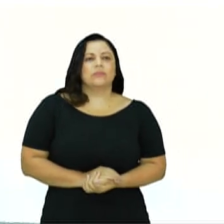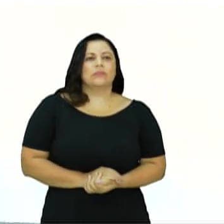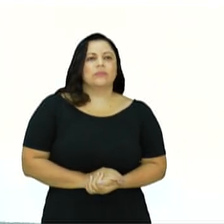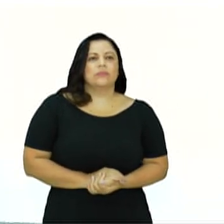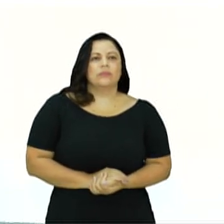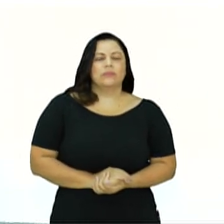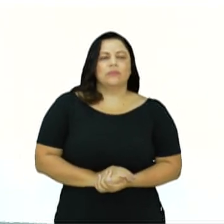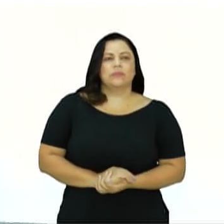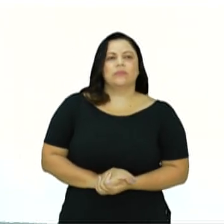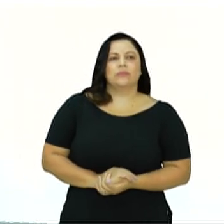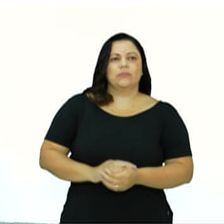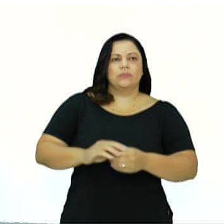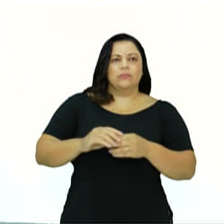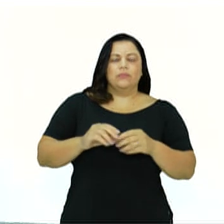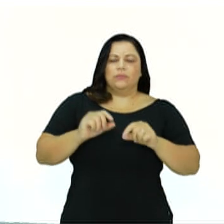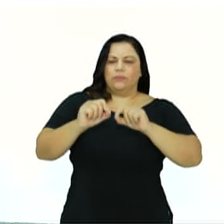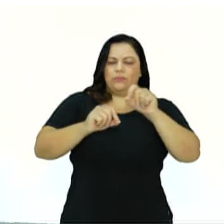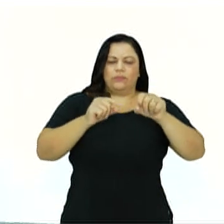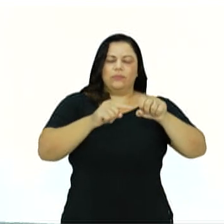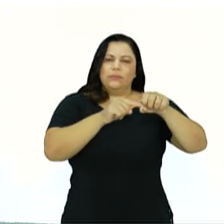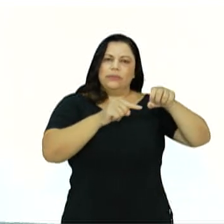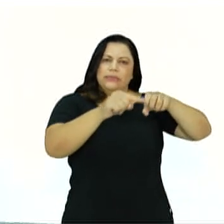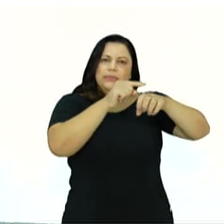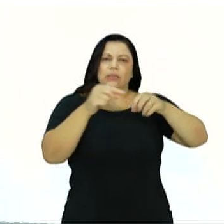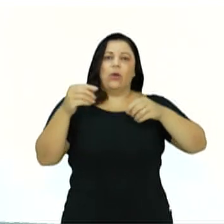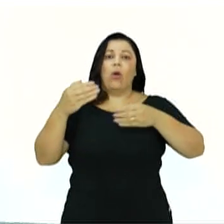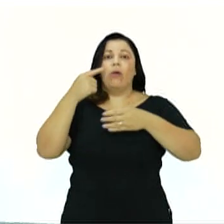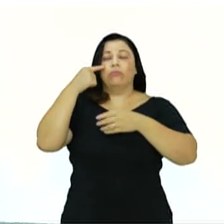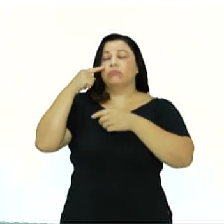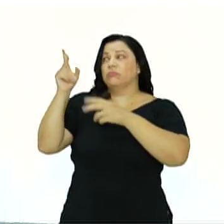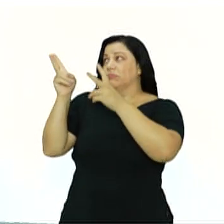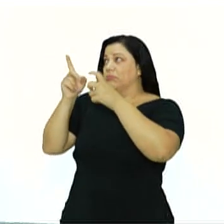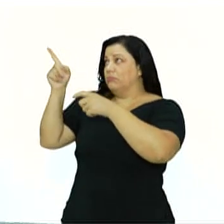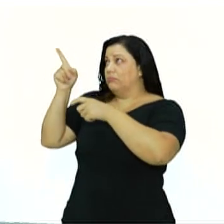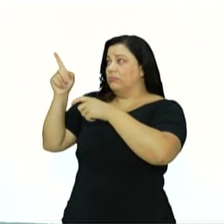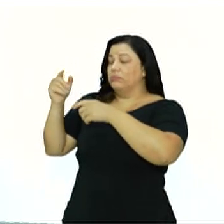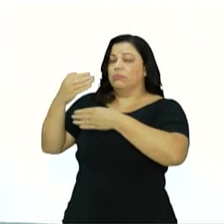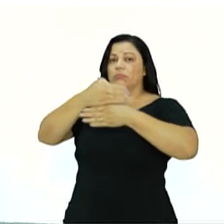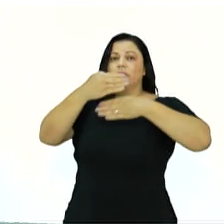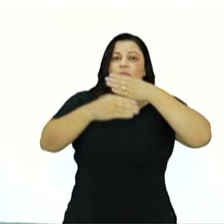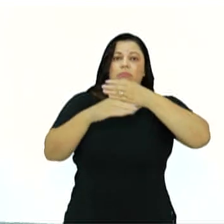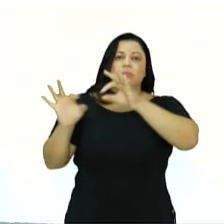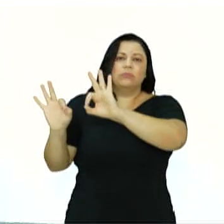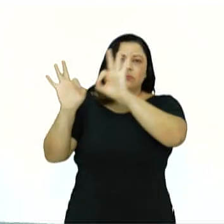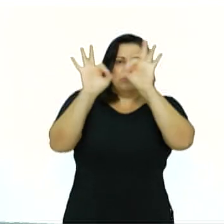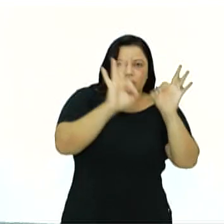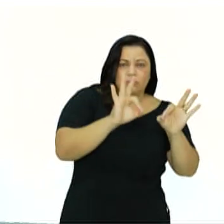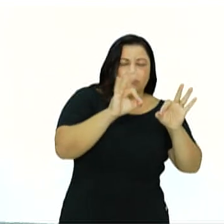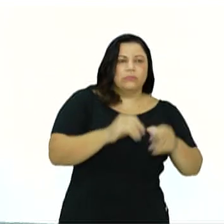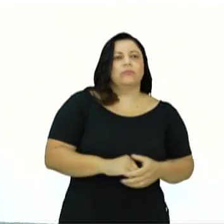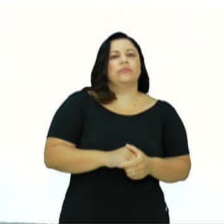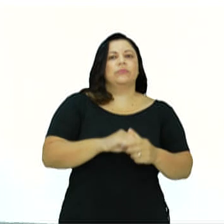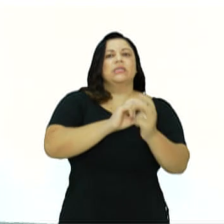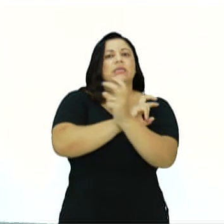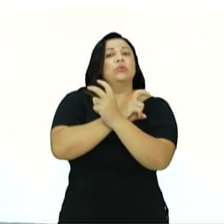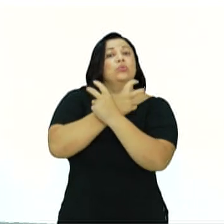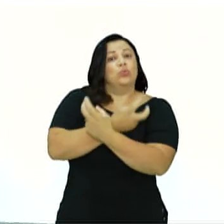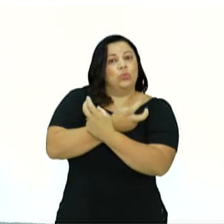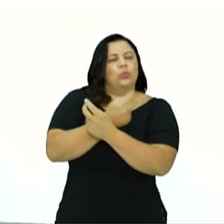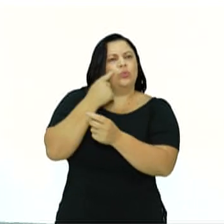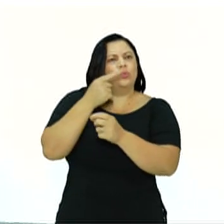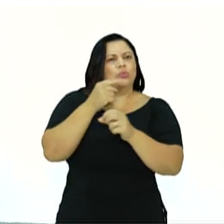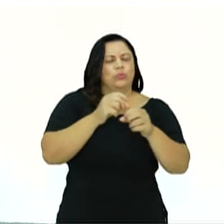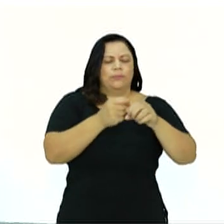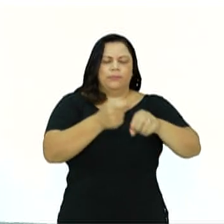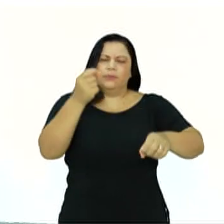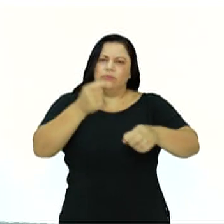Através de canalículos, né, que estariam presentes ali na estrutura do osso, né, as células ósseas comunicam-se por